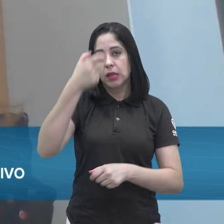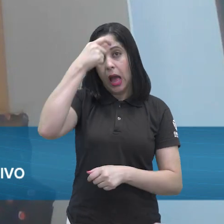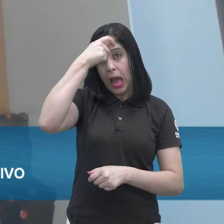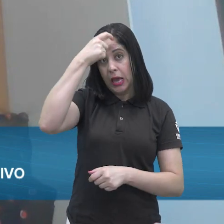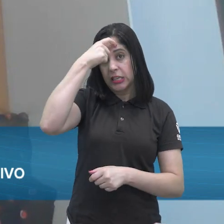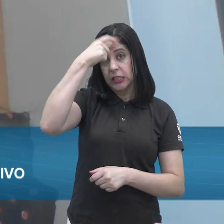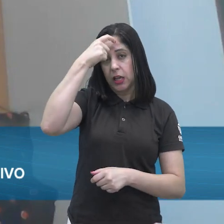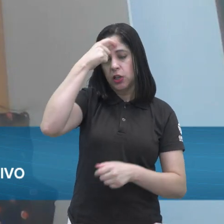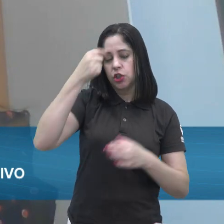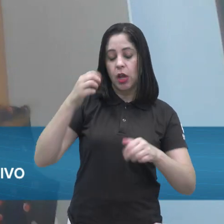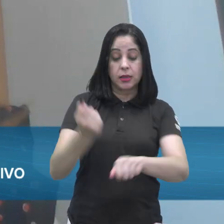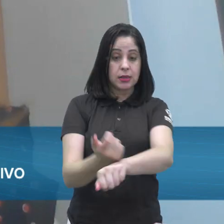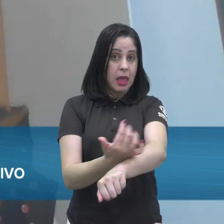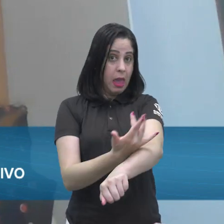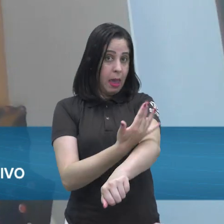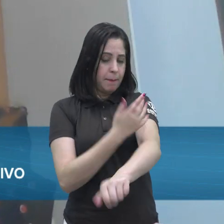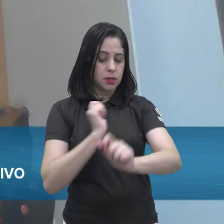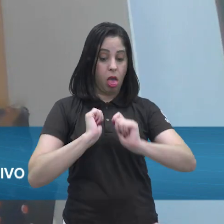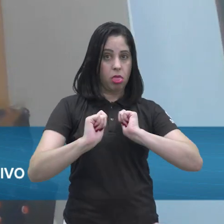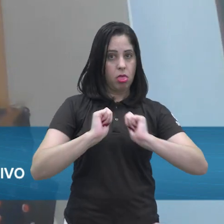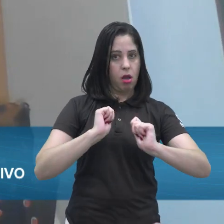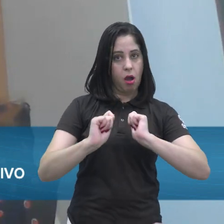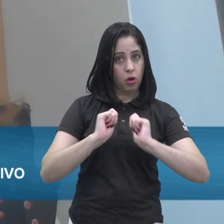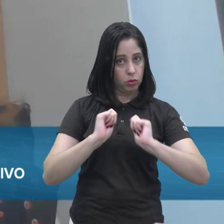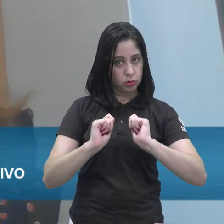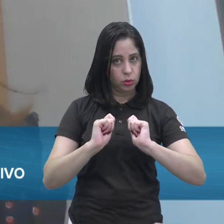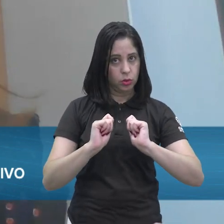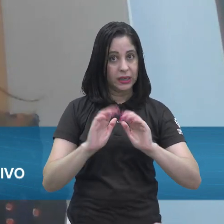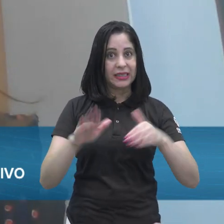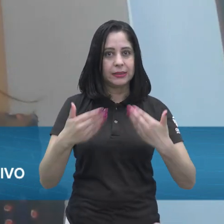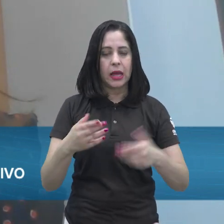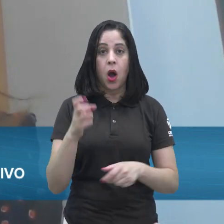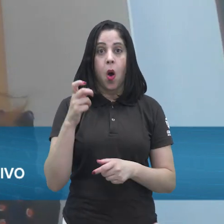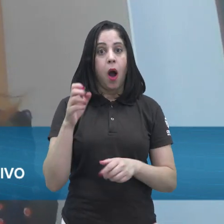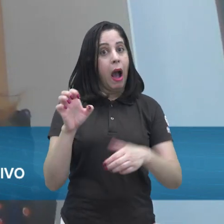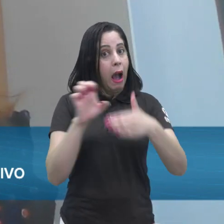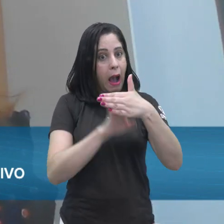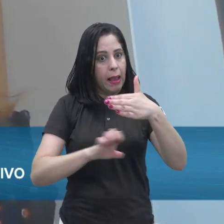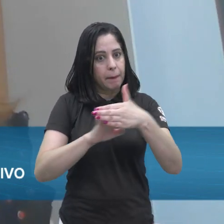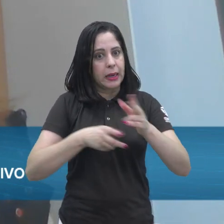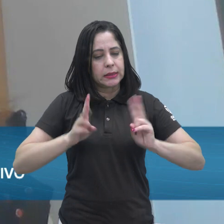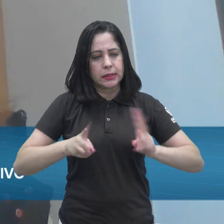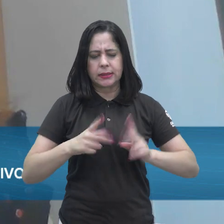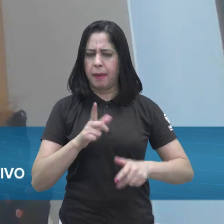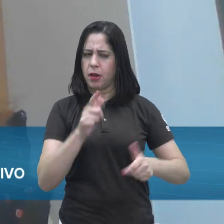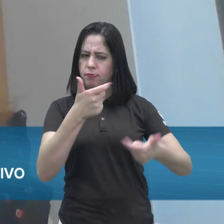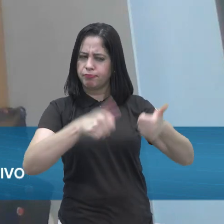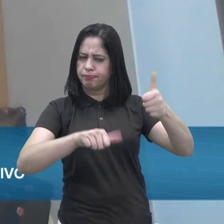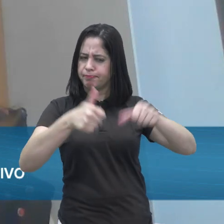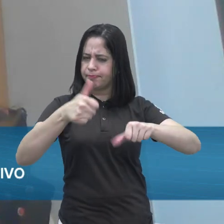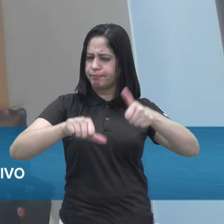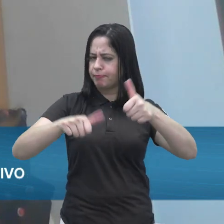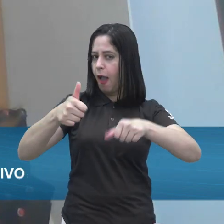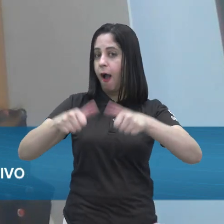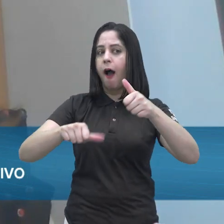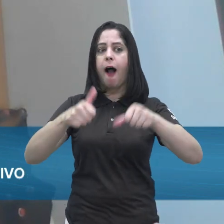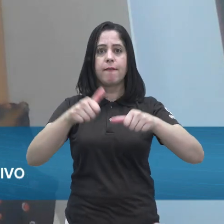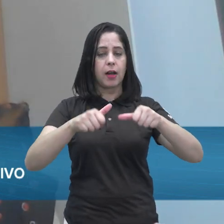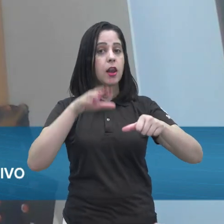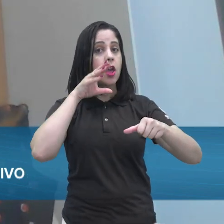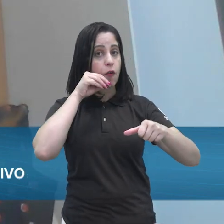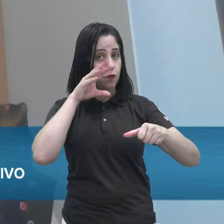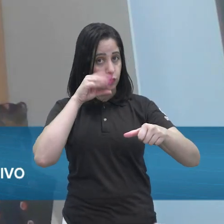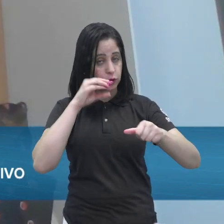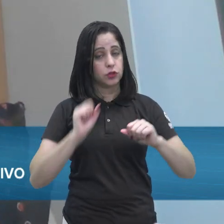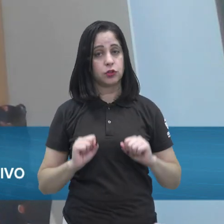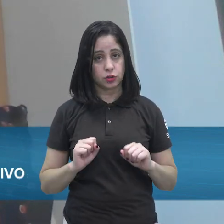de antifragilidade. São competências novas que são recém-trazidas aí na sua nomenclatura,